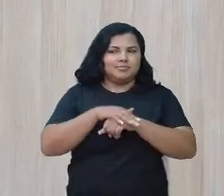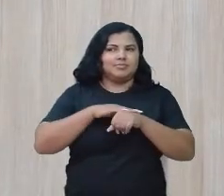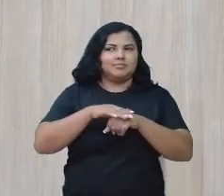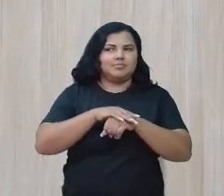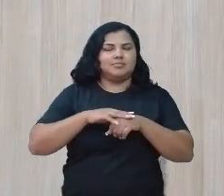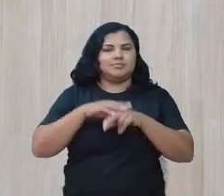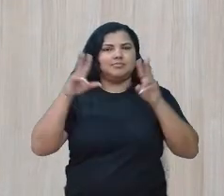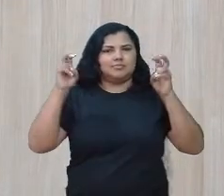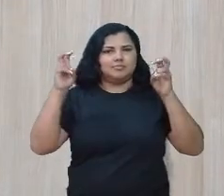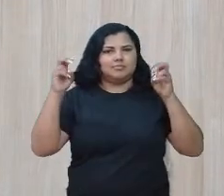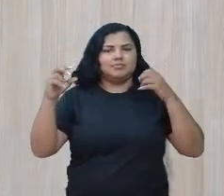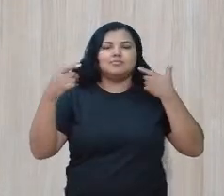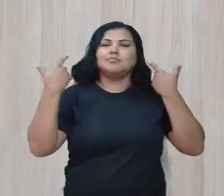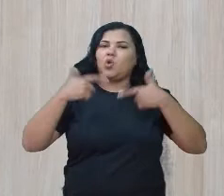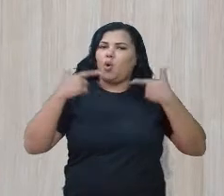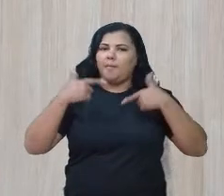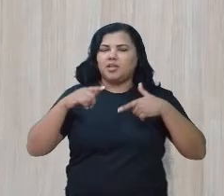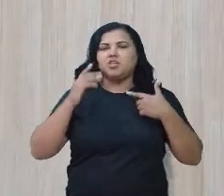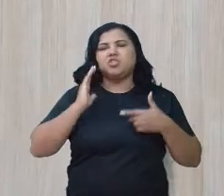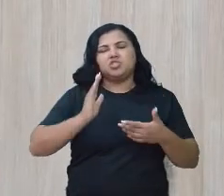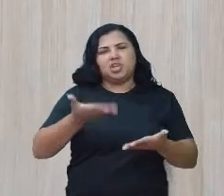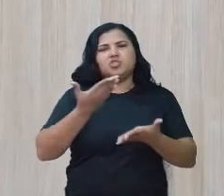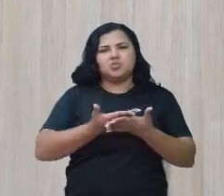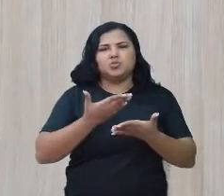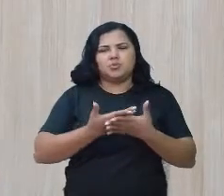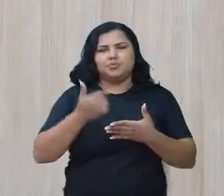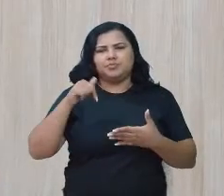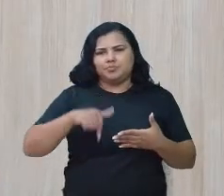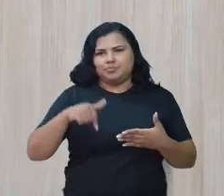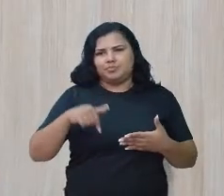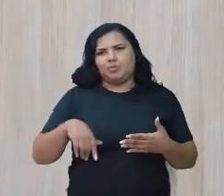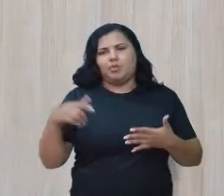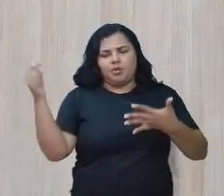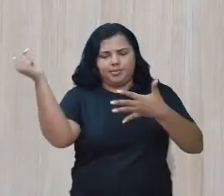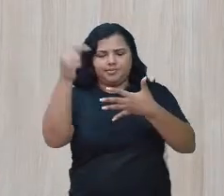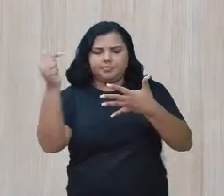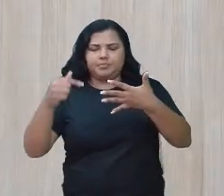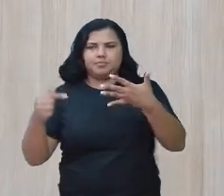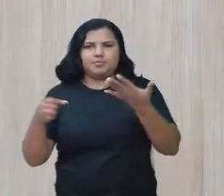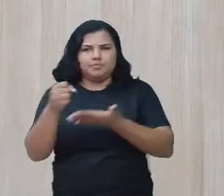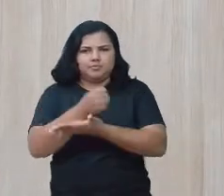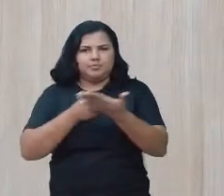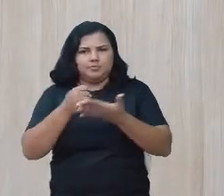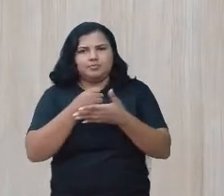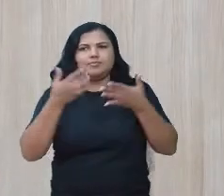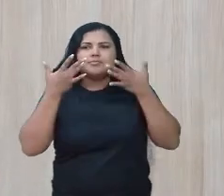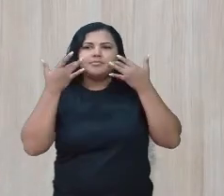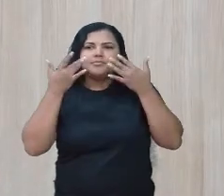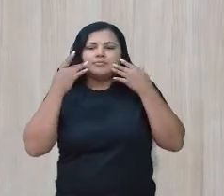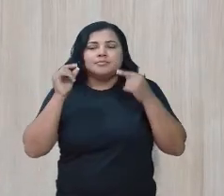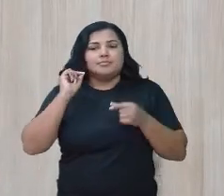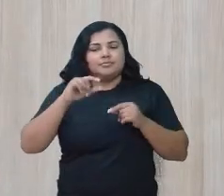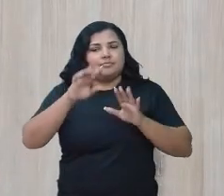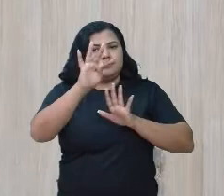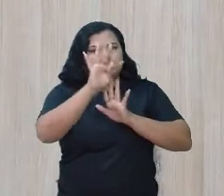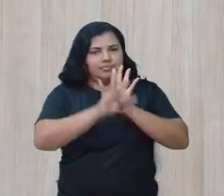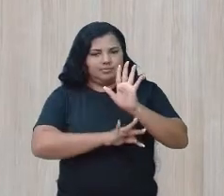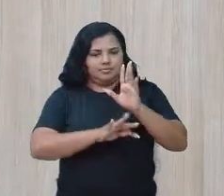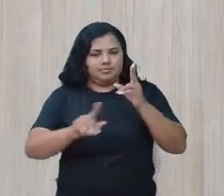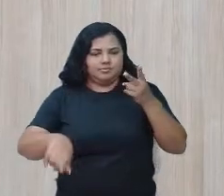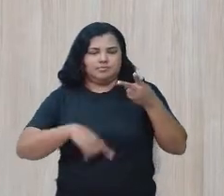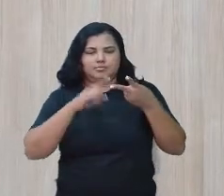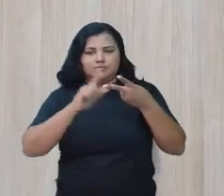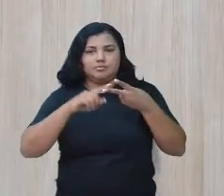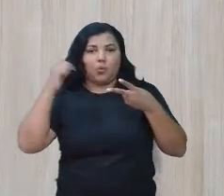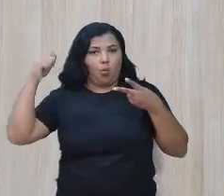quero lembrar, eu acho que a gente já fez essa aula, os elementos básicos do teatro, que são o texto, o ator